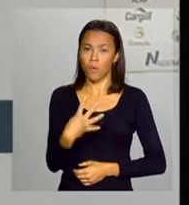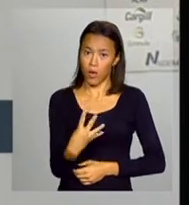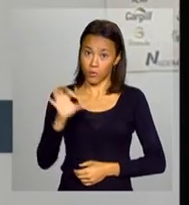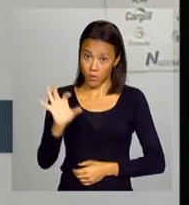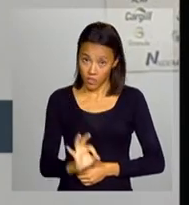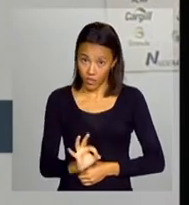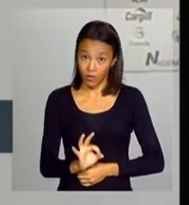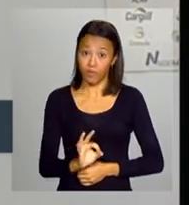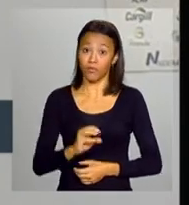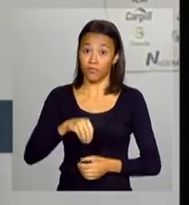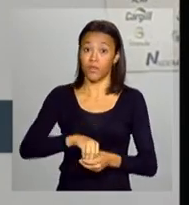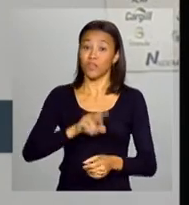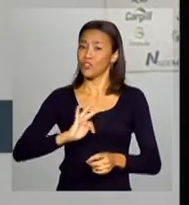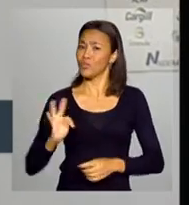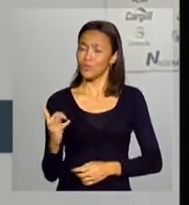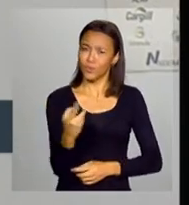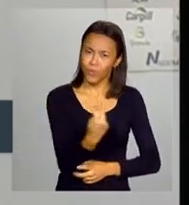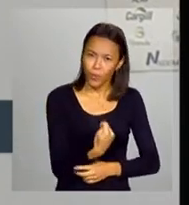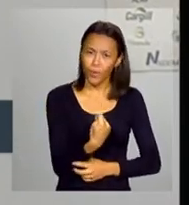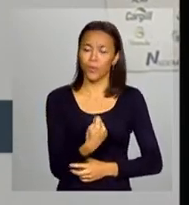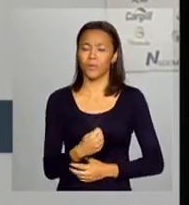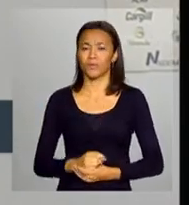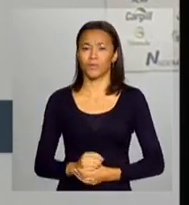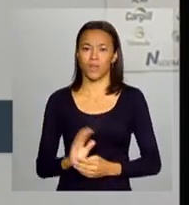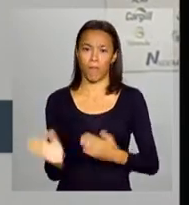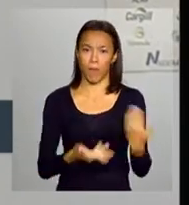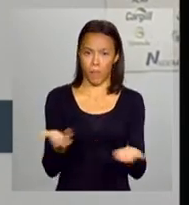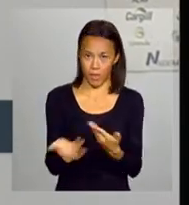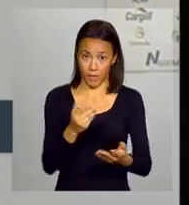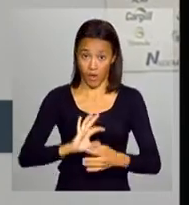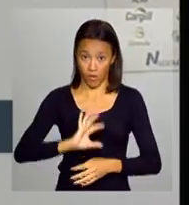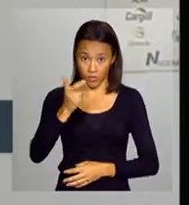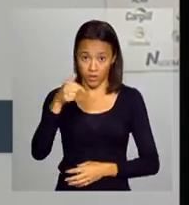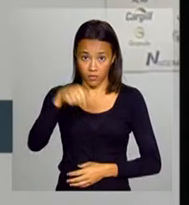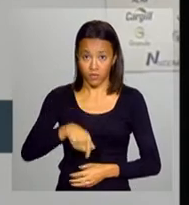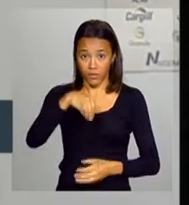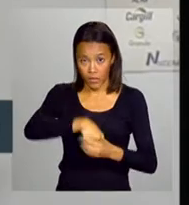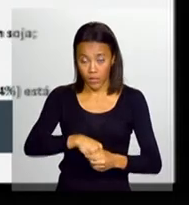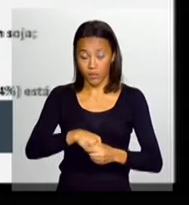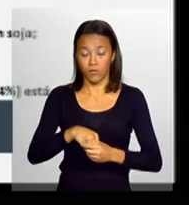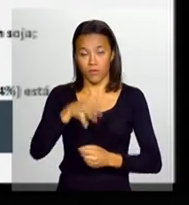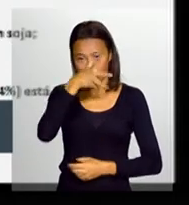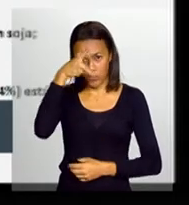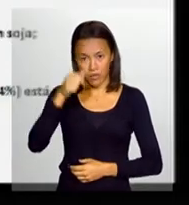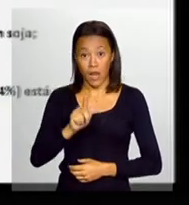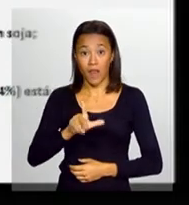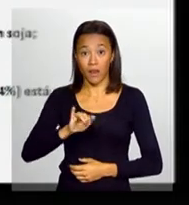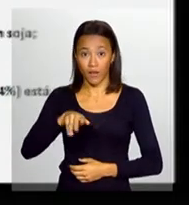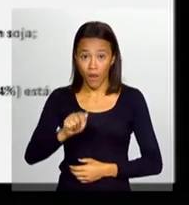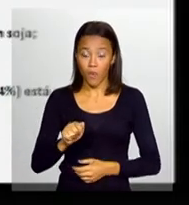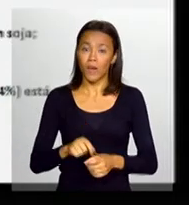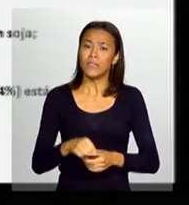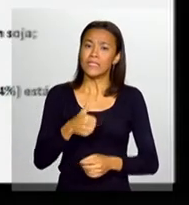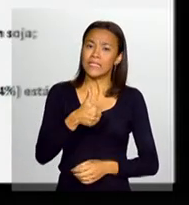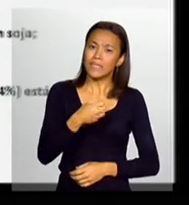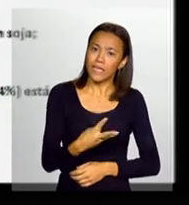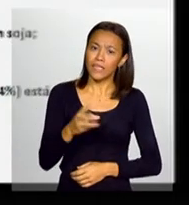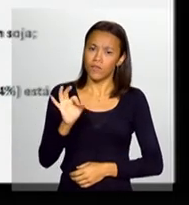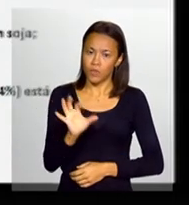dos desflorestamentos, né, de todos os desflorestamentos na Amazônia Legal, ou então a 3,8%